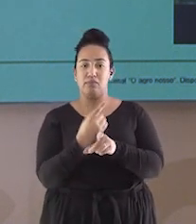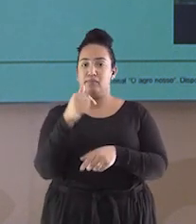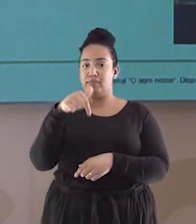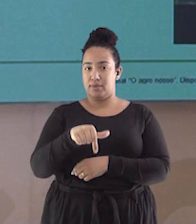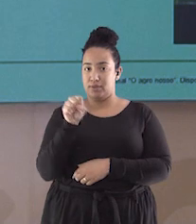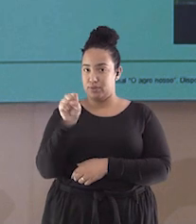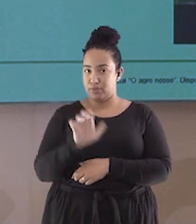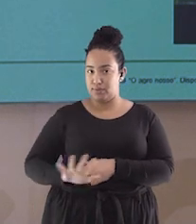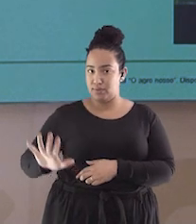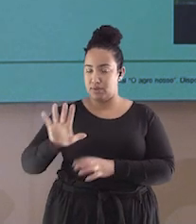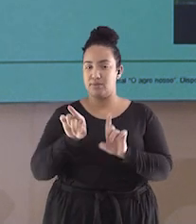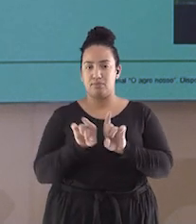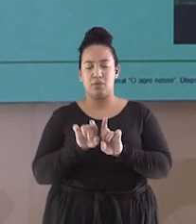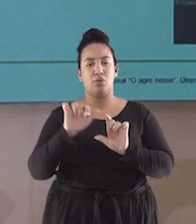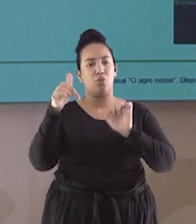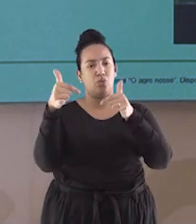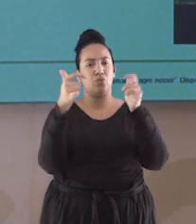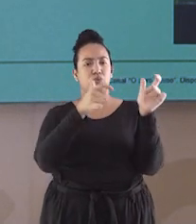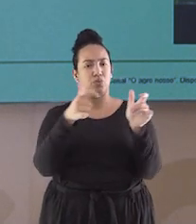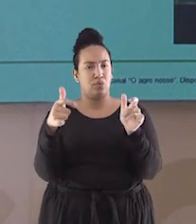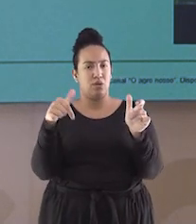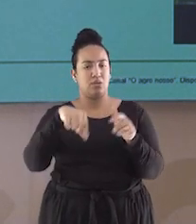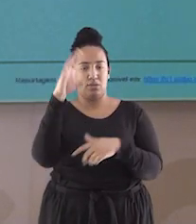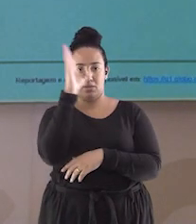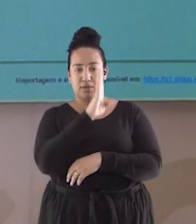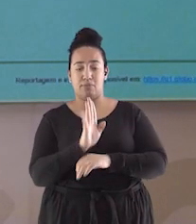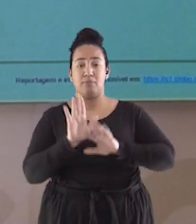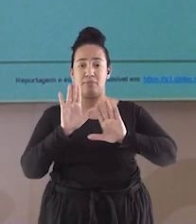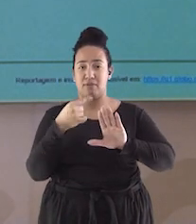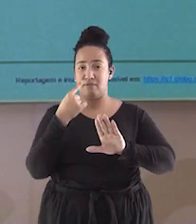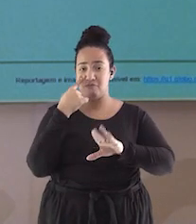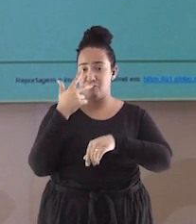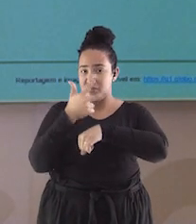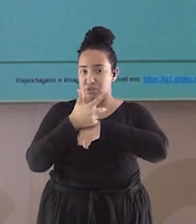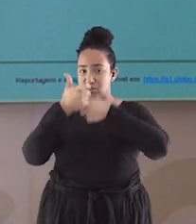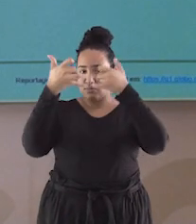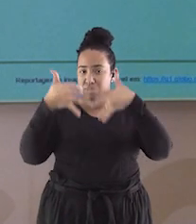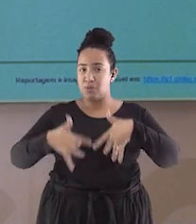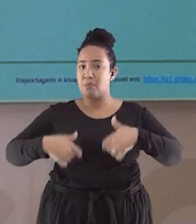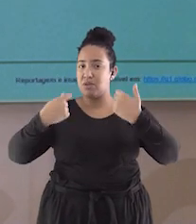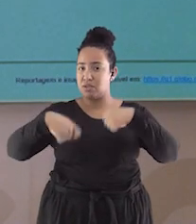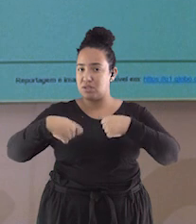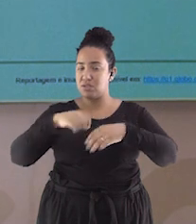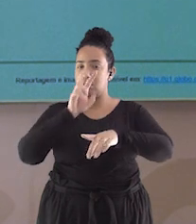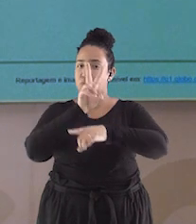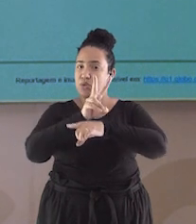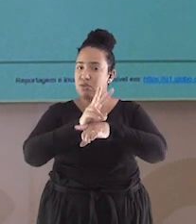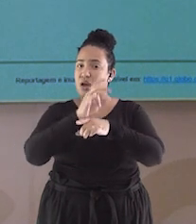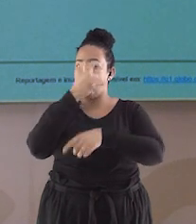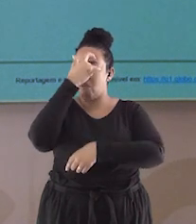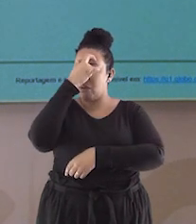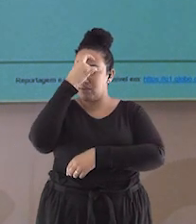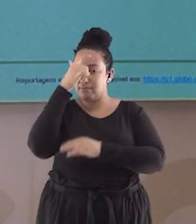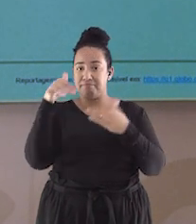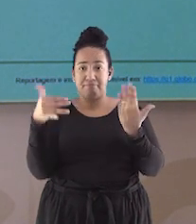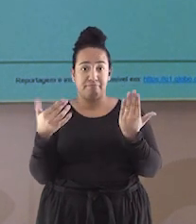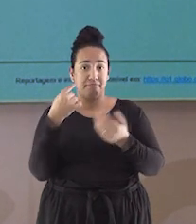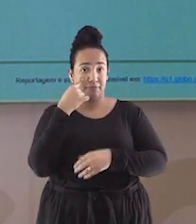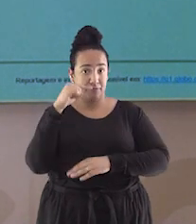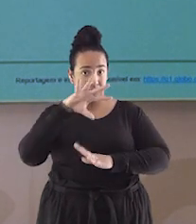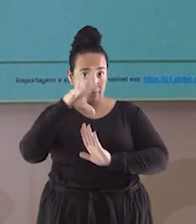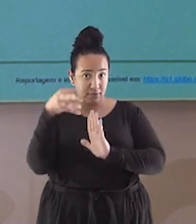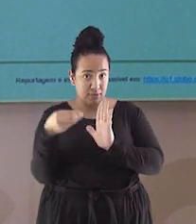Mas perceberam que o vídeo falou sobre conscientização e cuidado? Pois é, como vimos no vídeo, a Mata Atlântica é importante